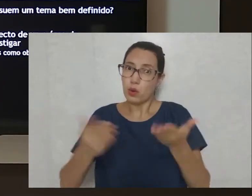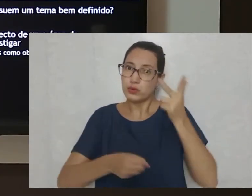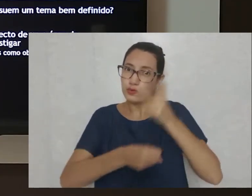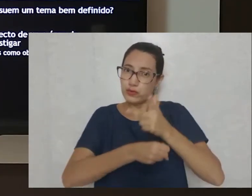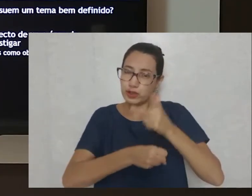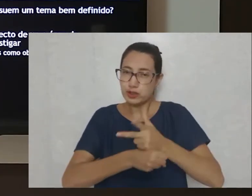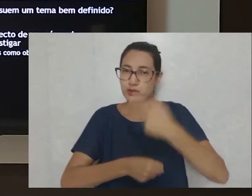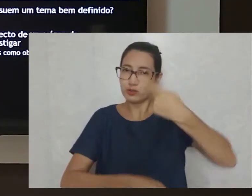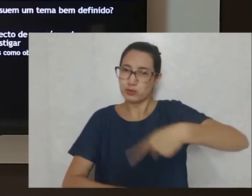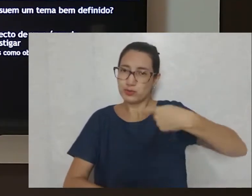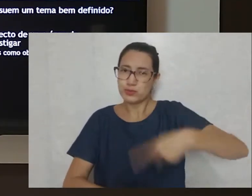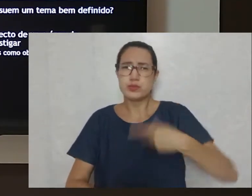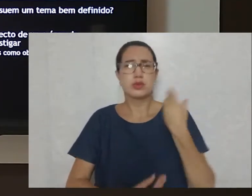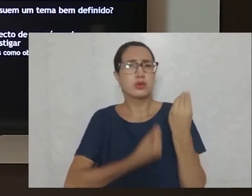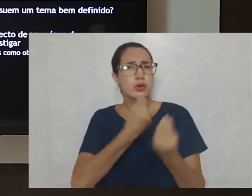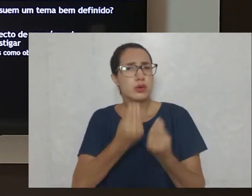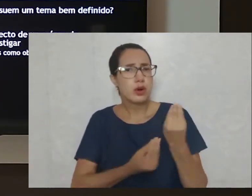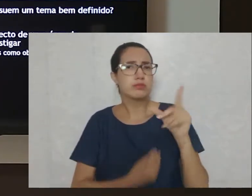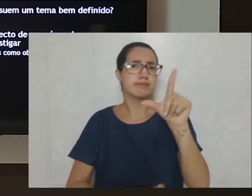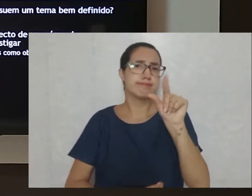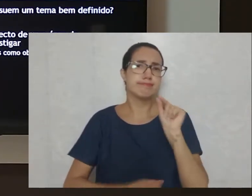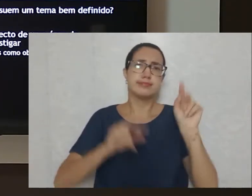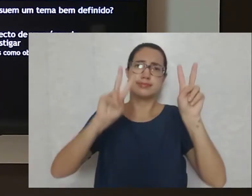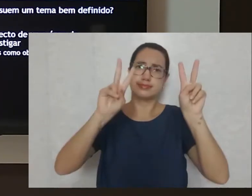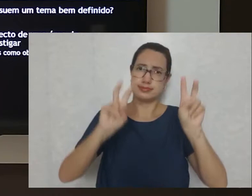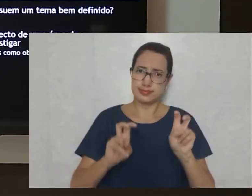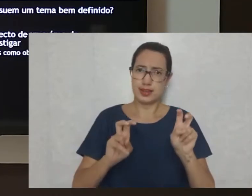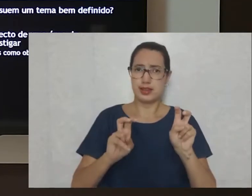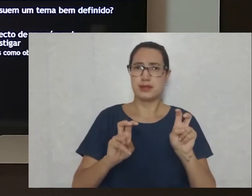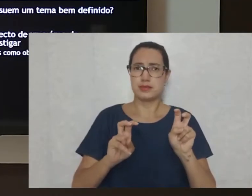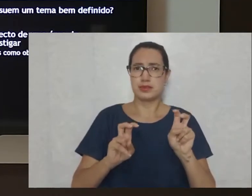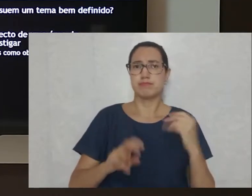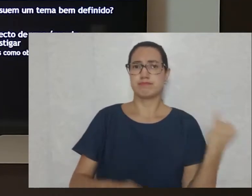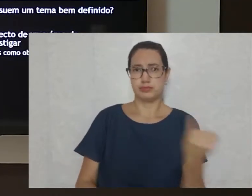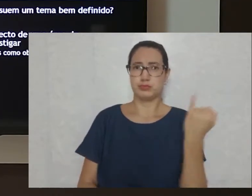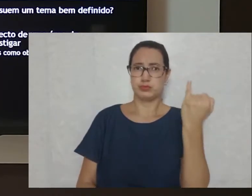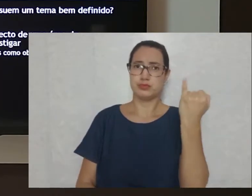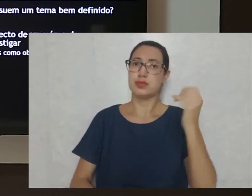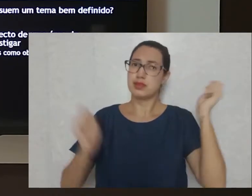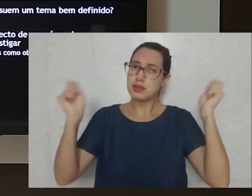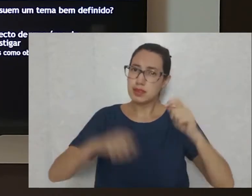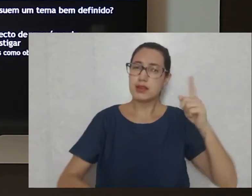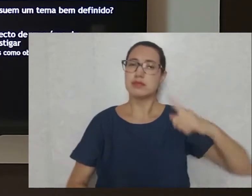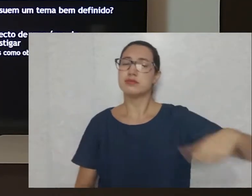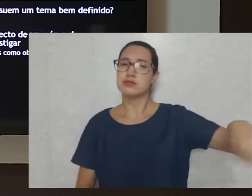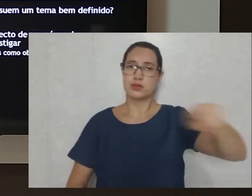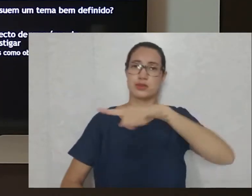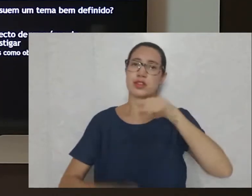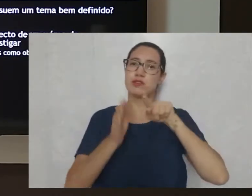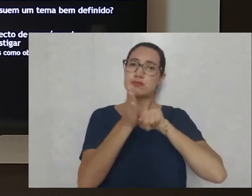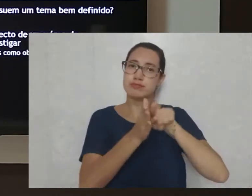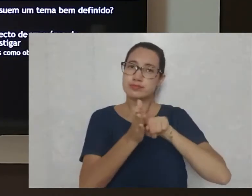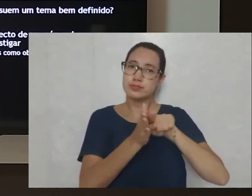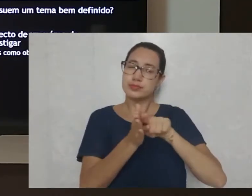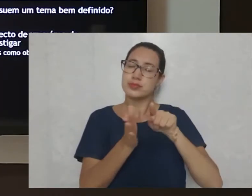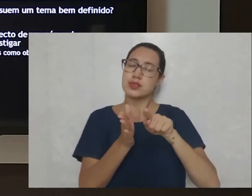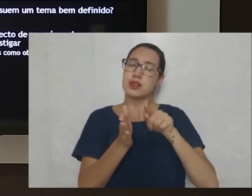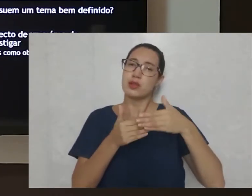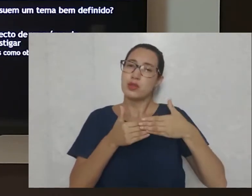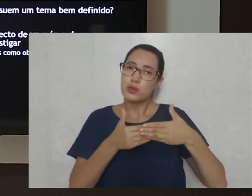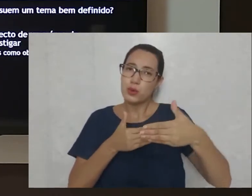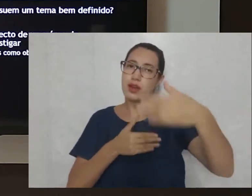sobre como você escolher um tema e um tema realmente delimitado. A gente tem que ter um tema que dê para vocês fazerem durante a disciplina, tá?